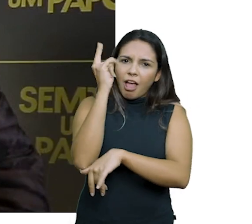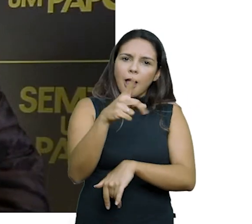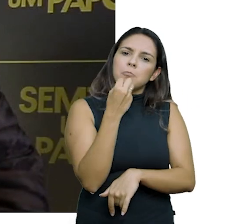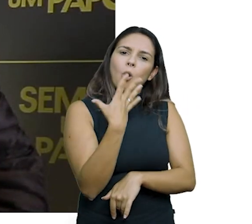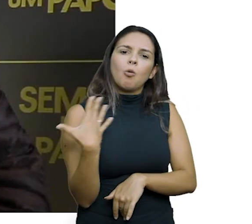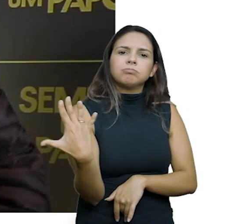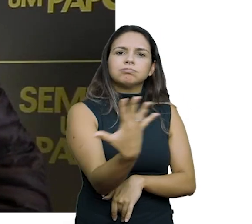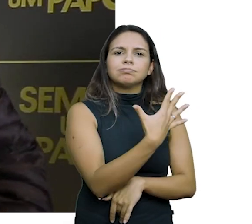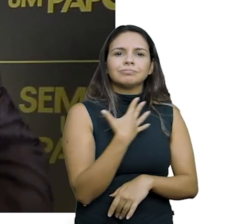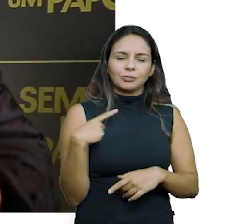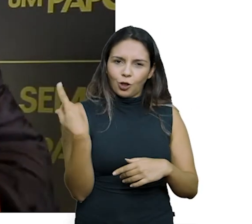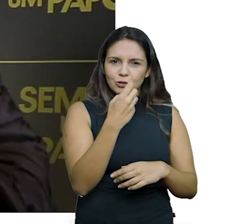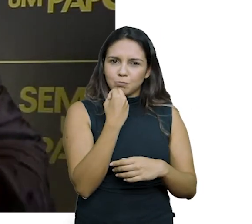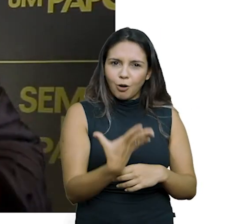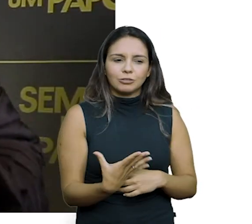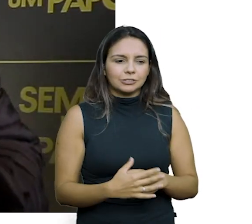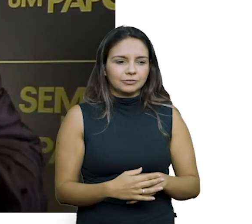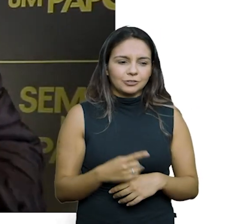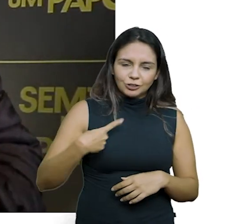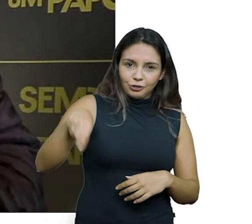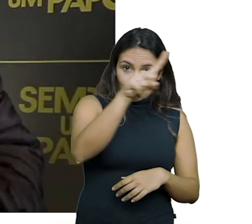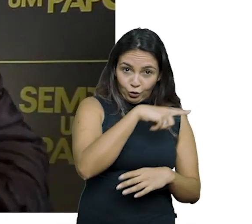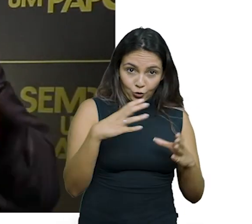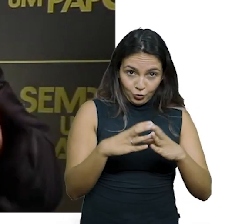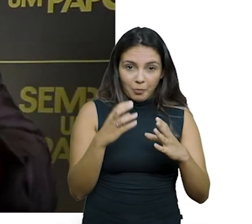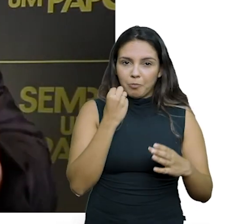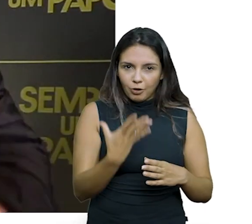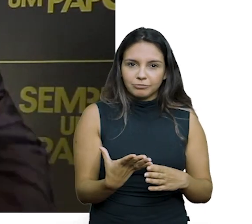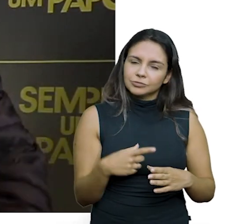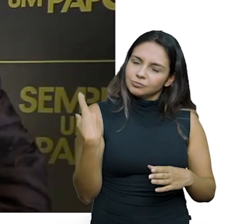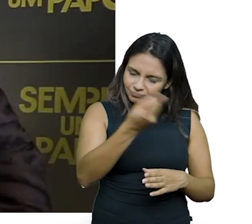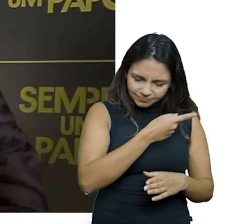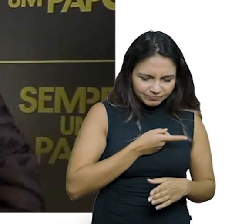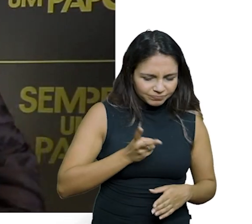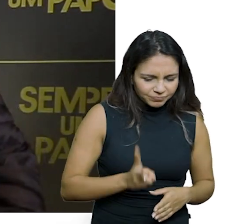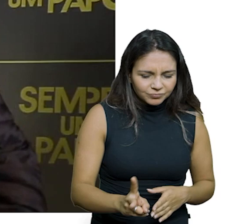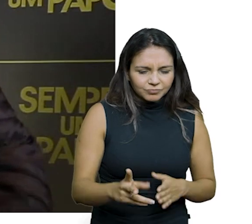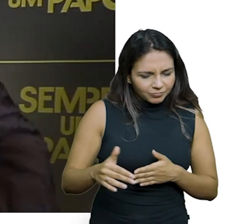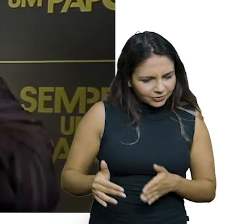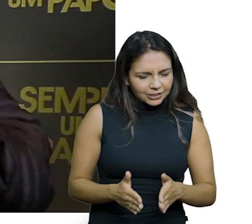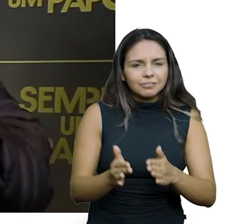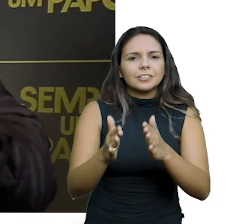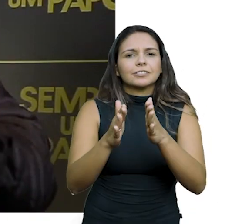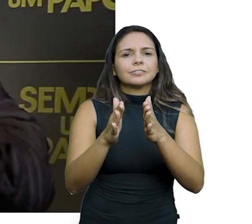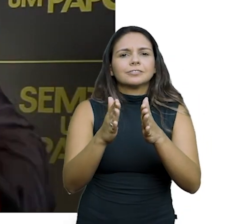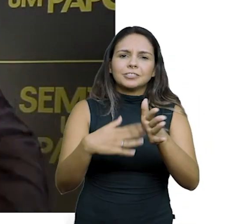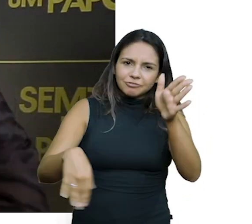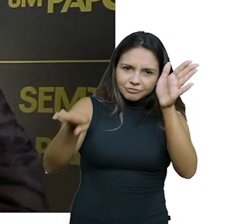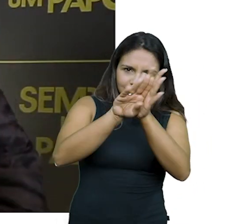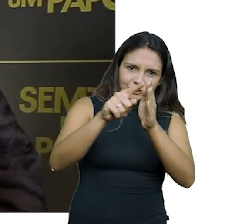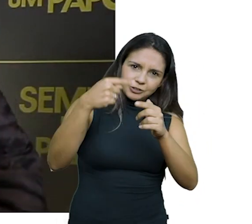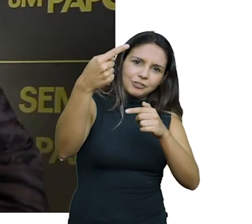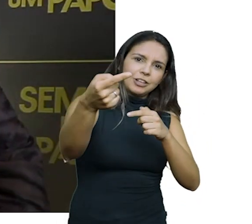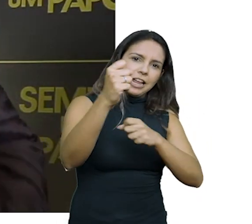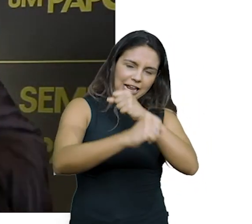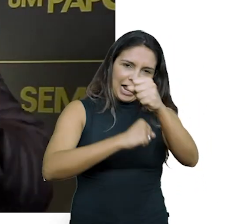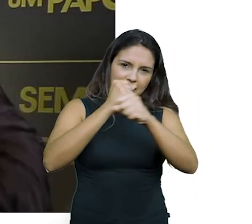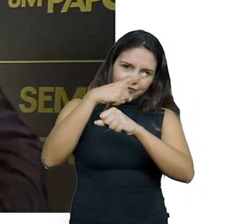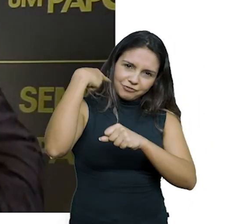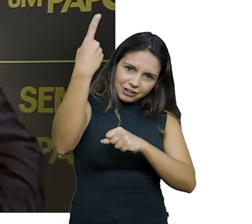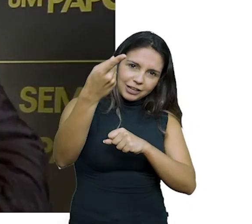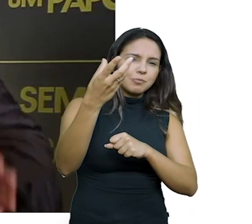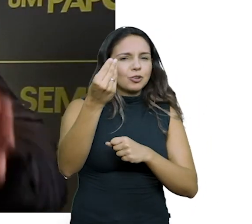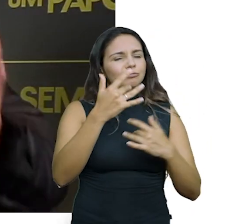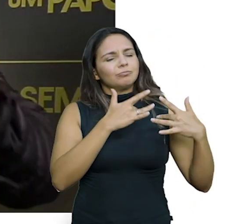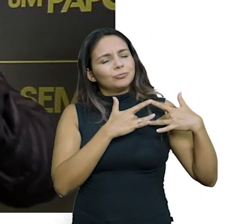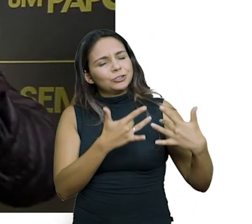mesmo. são os bons. Então, nós, como somos da turma dos bons, vamos continuar nessa trilha, que a gente vai chegar lá do outro lado no ano que vem com